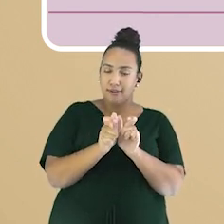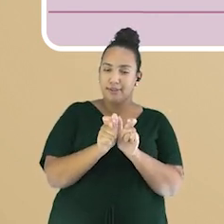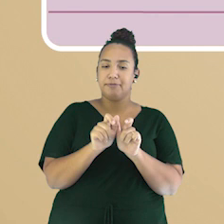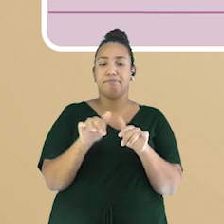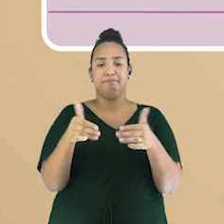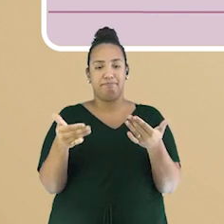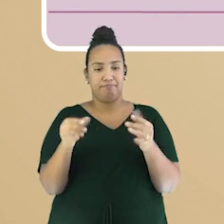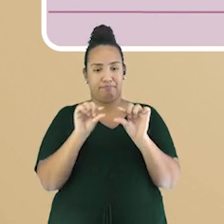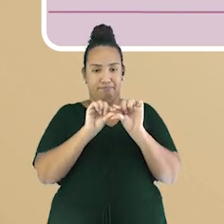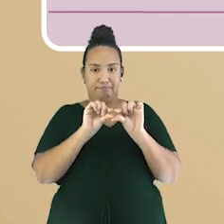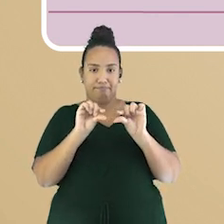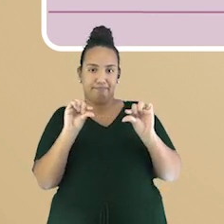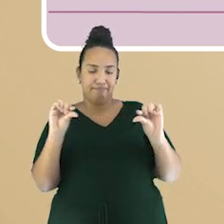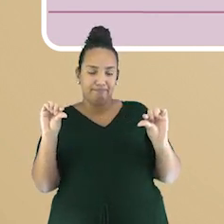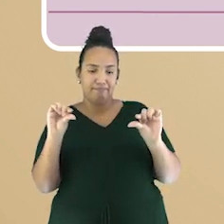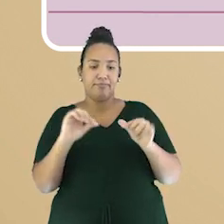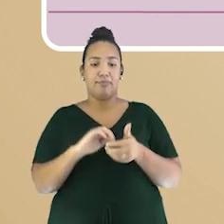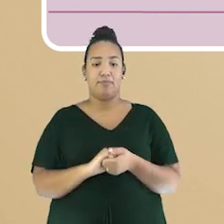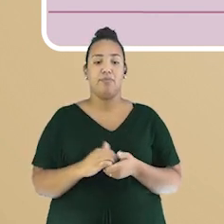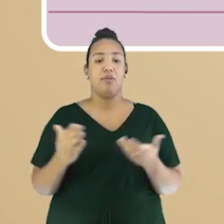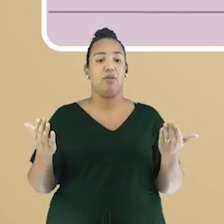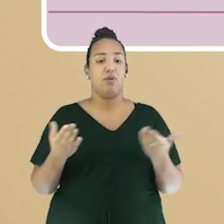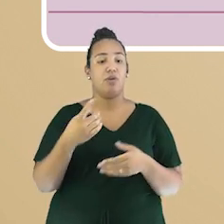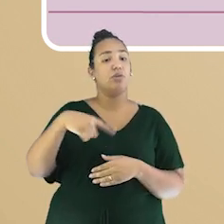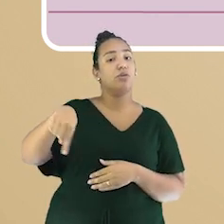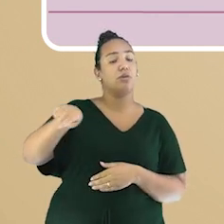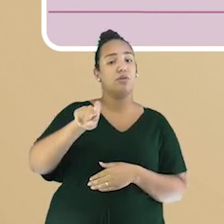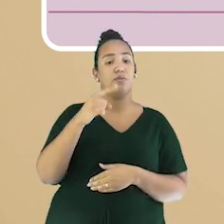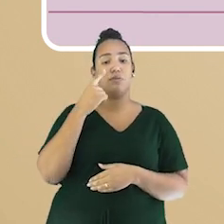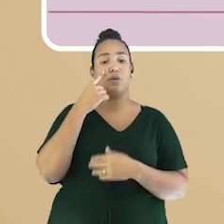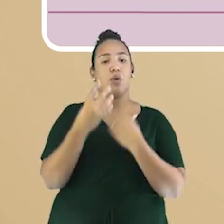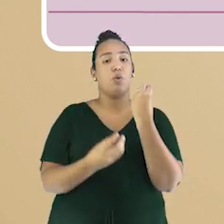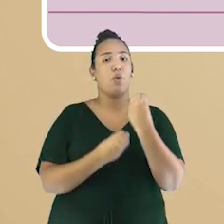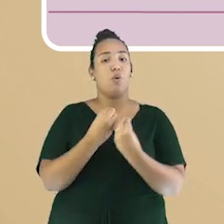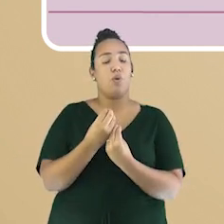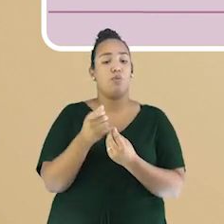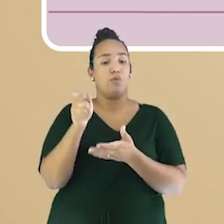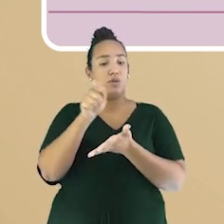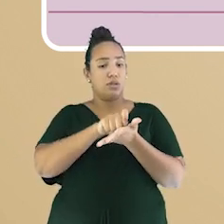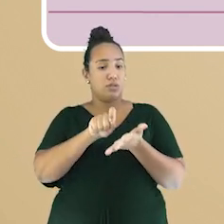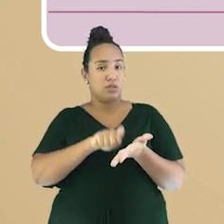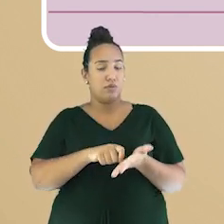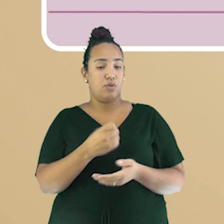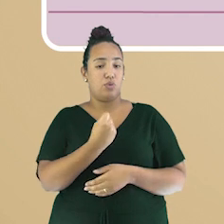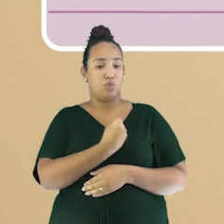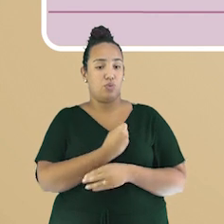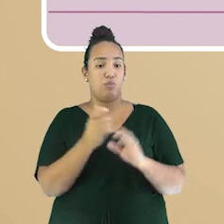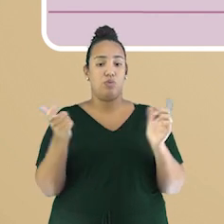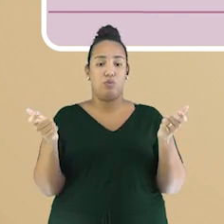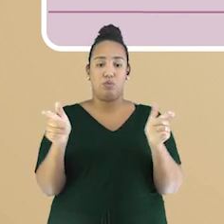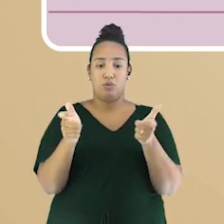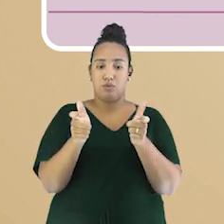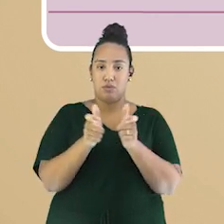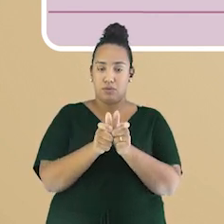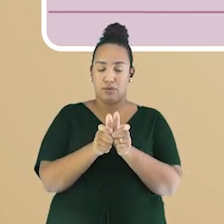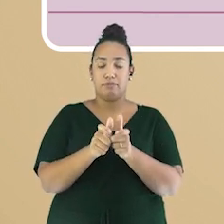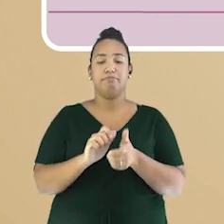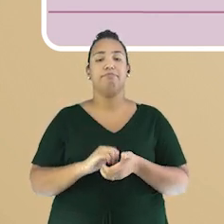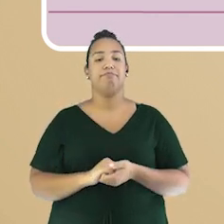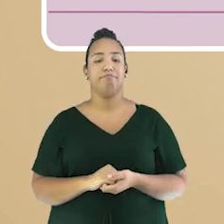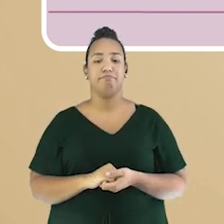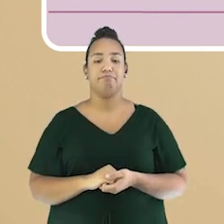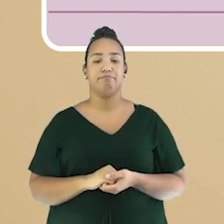espessura dela. Iremos ver aqui como escrever números pequenos em notação científica.